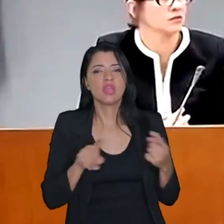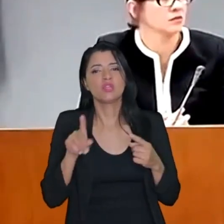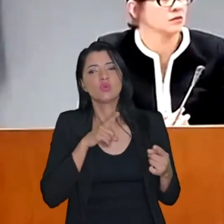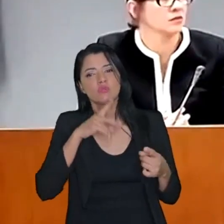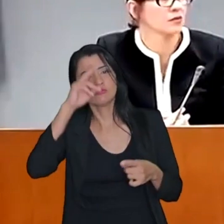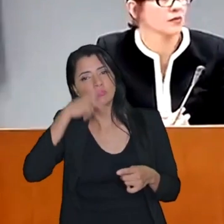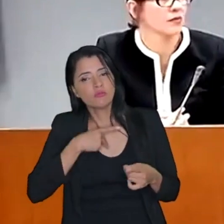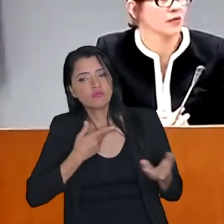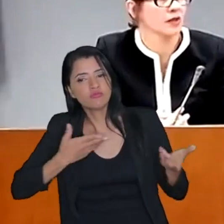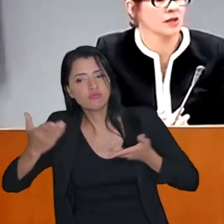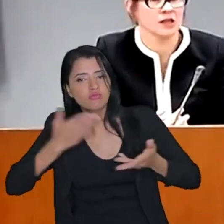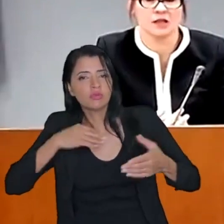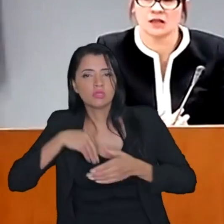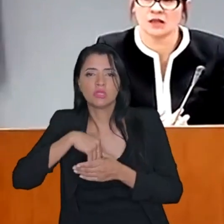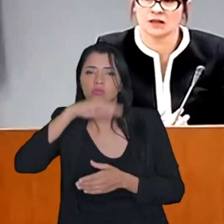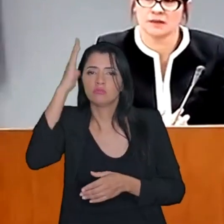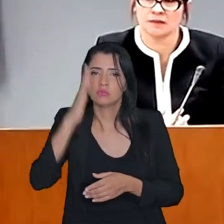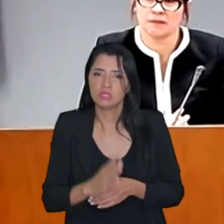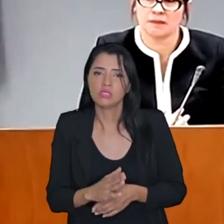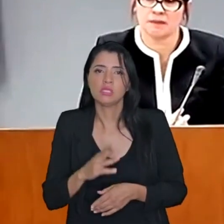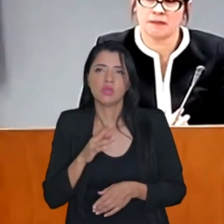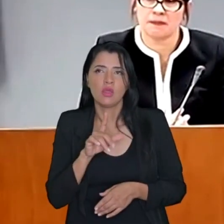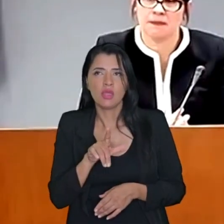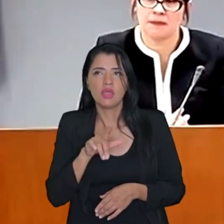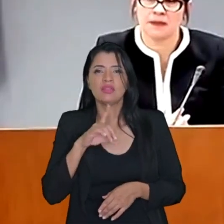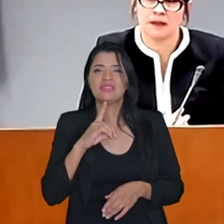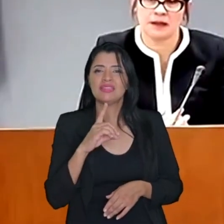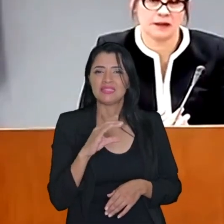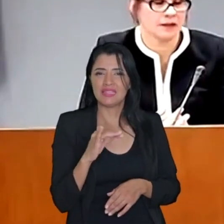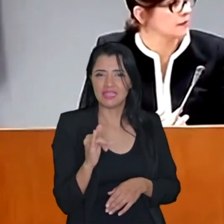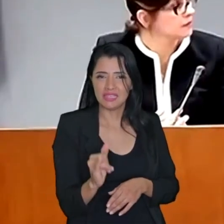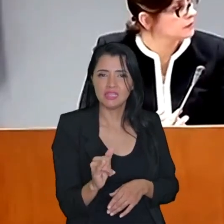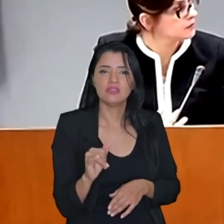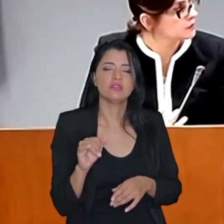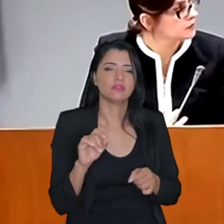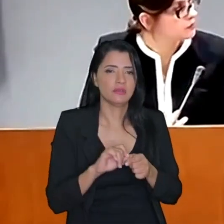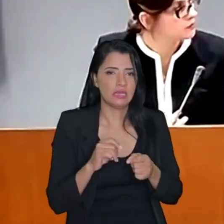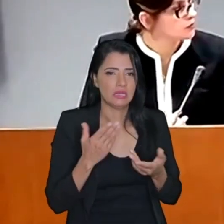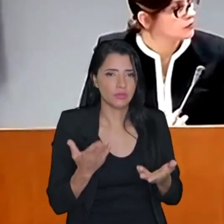dados pessoais pelo Brasil. A gente teria que falar com o DSI.